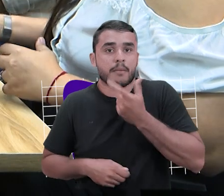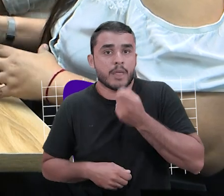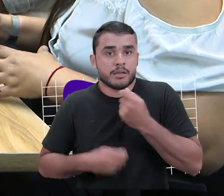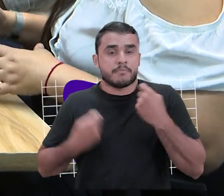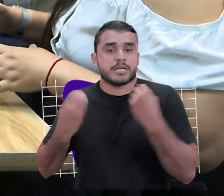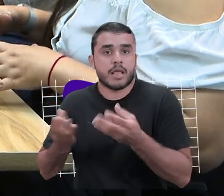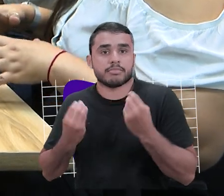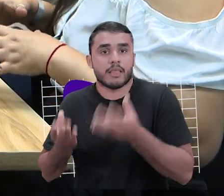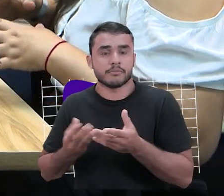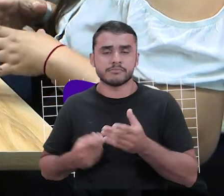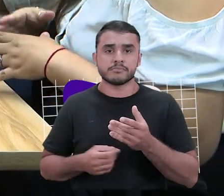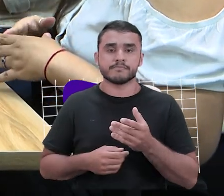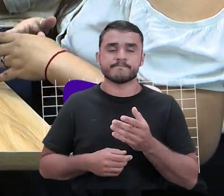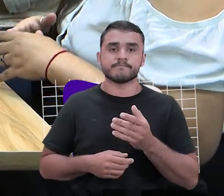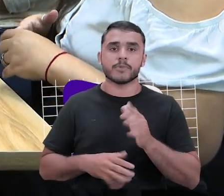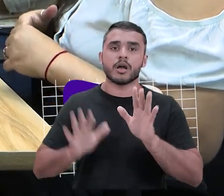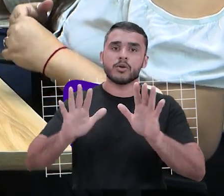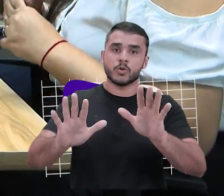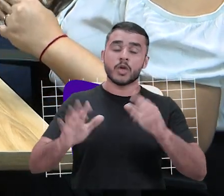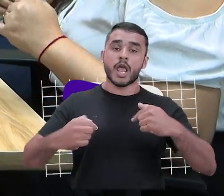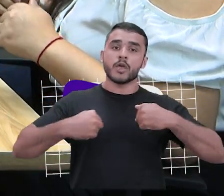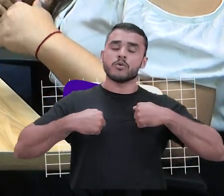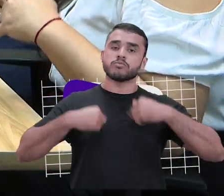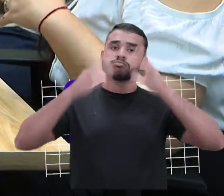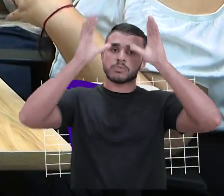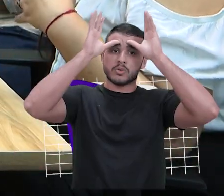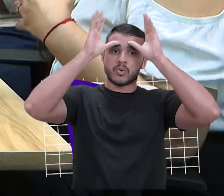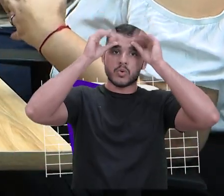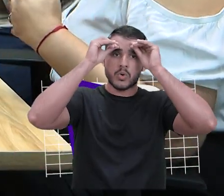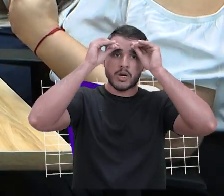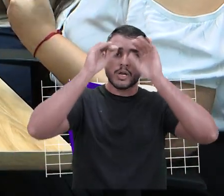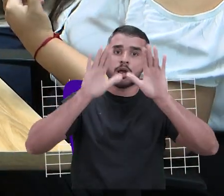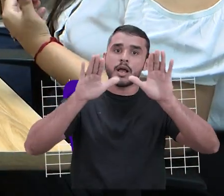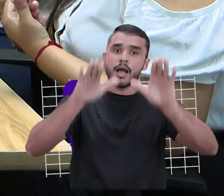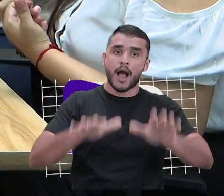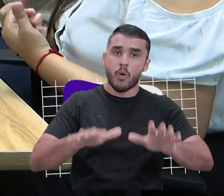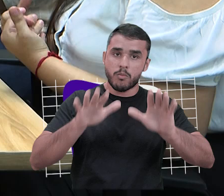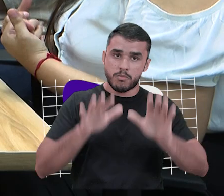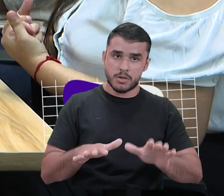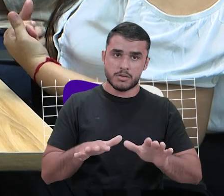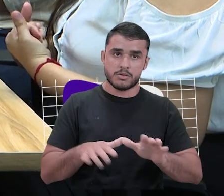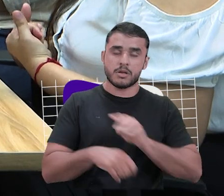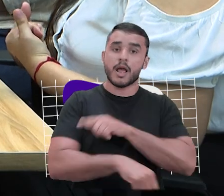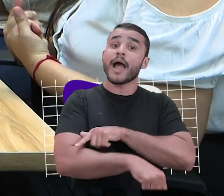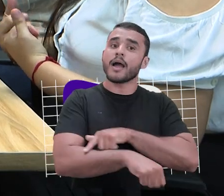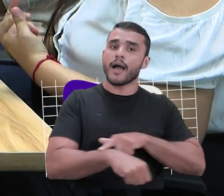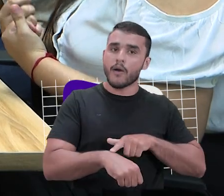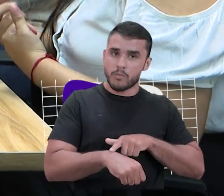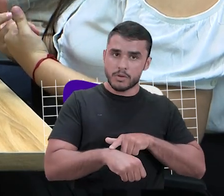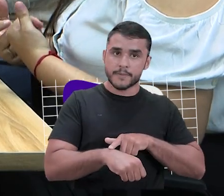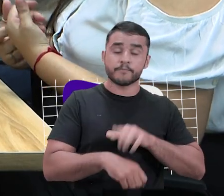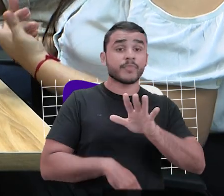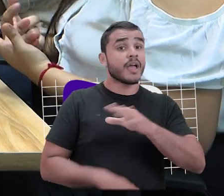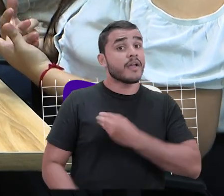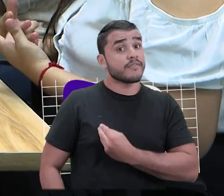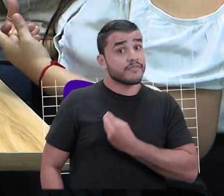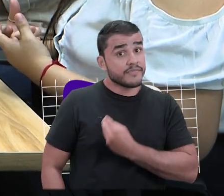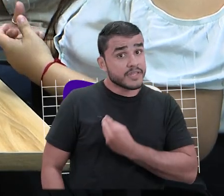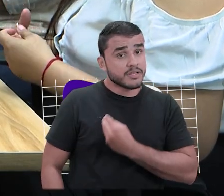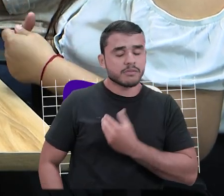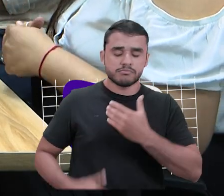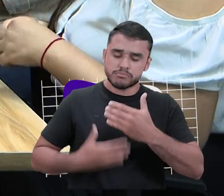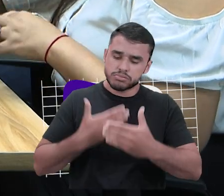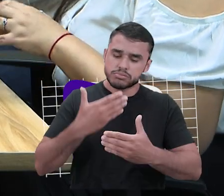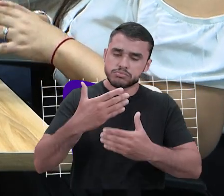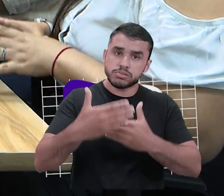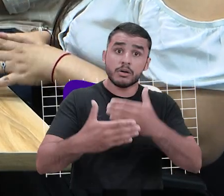do tempo é necessária, entendeu? E assim, ter essa calma e esse discernimento de que a vida é feita de ciclos.